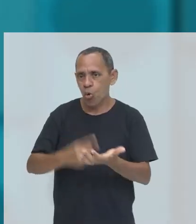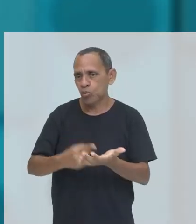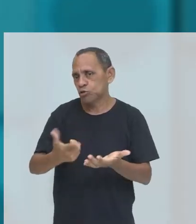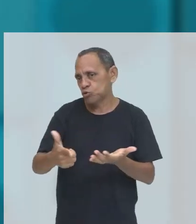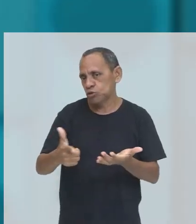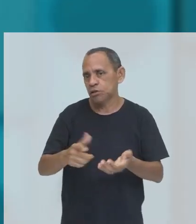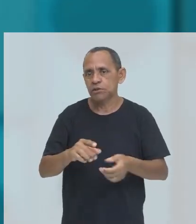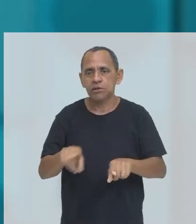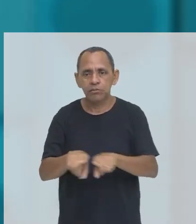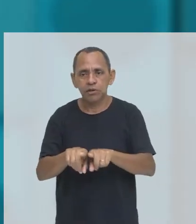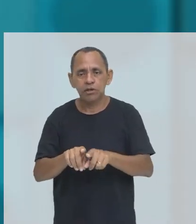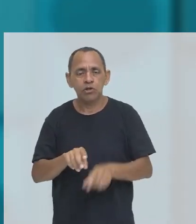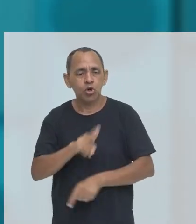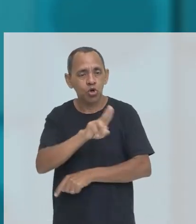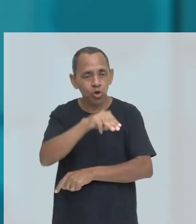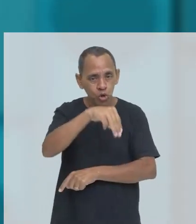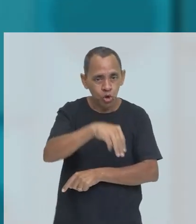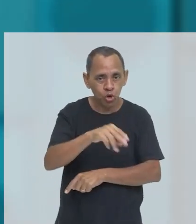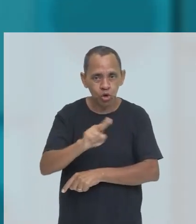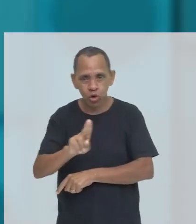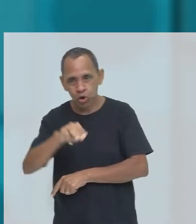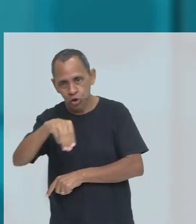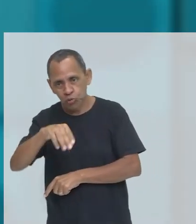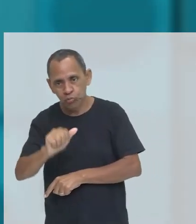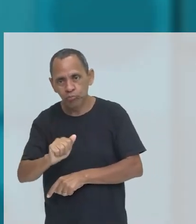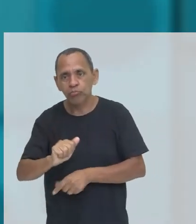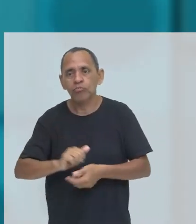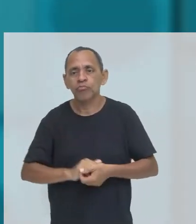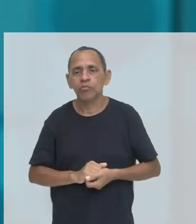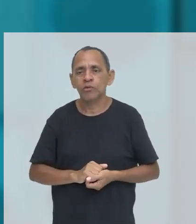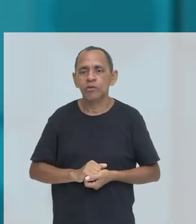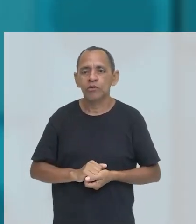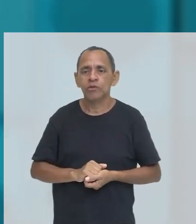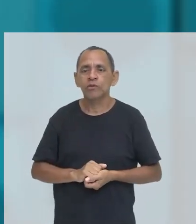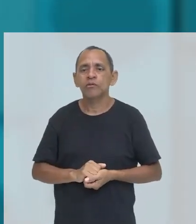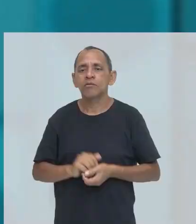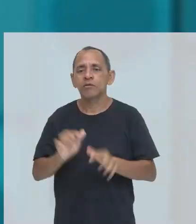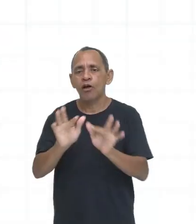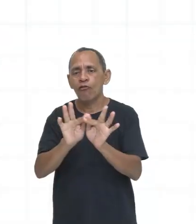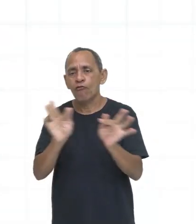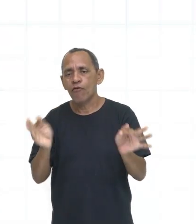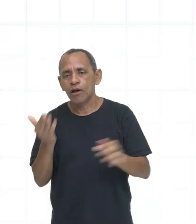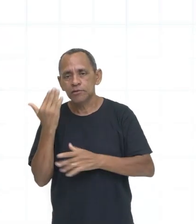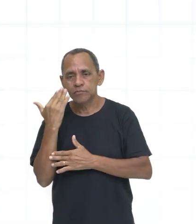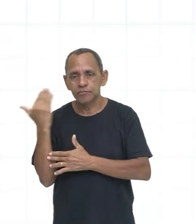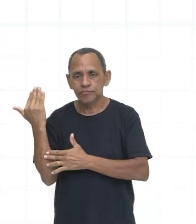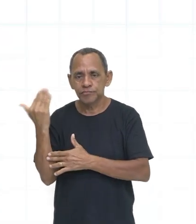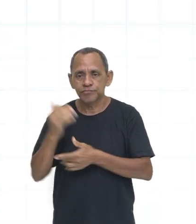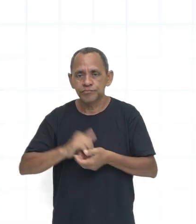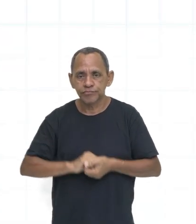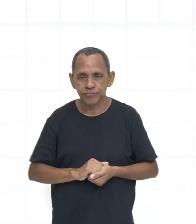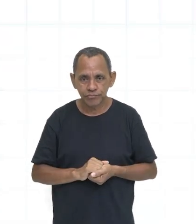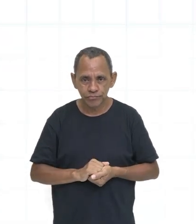significado. Uma. Vamos dar uma olhadinha em que situação utiliza um e qual situação utiliza o outro? Vamos lá?